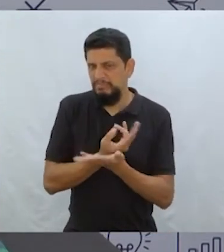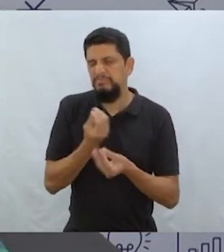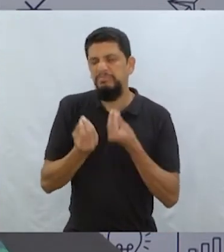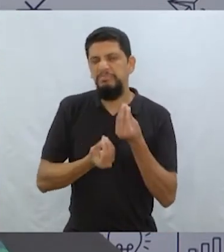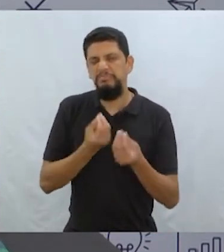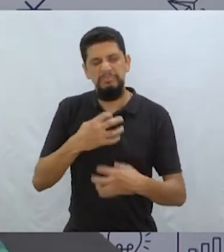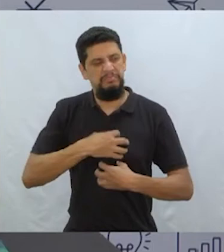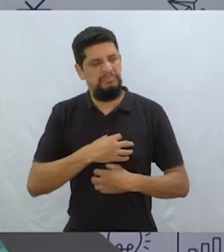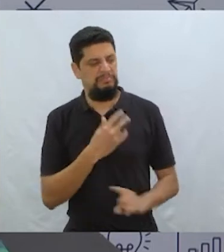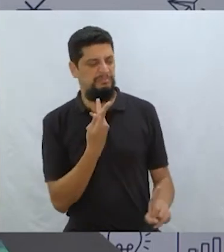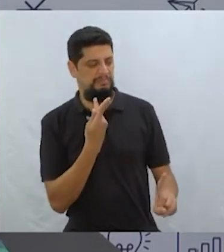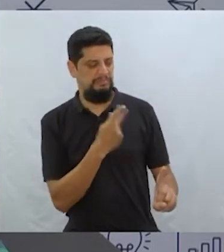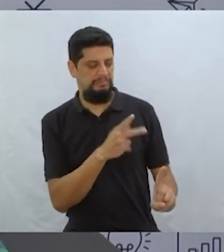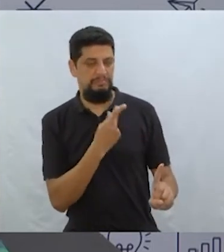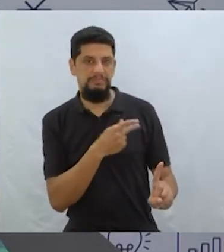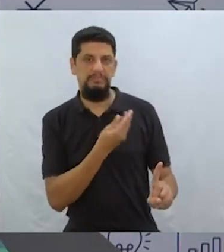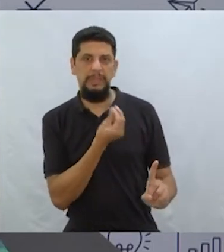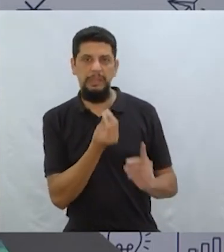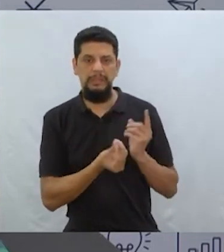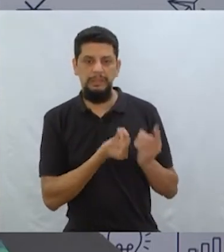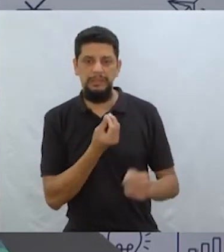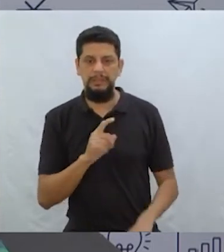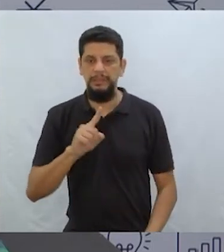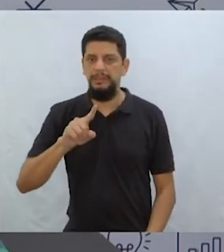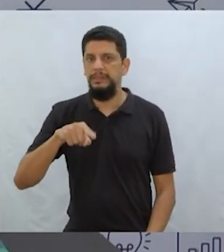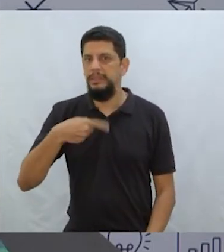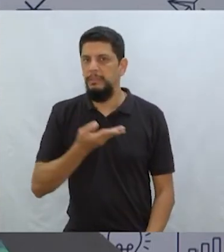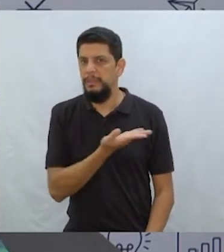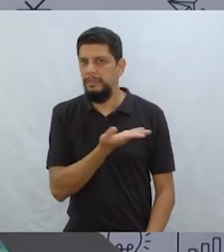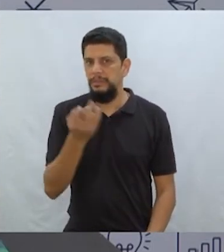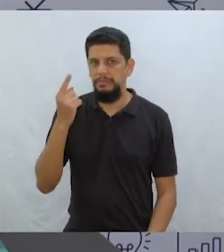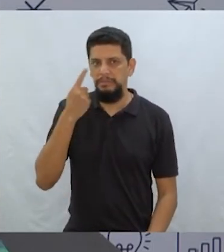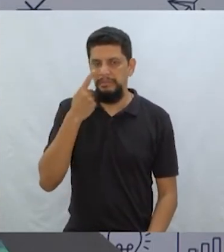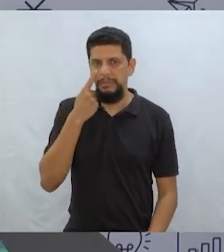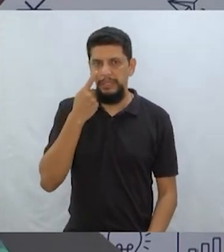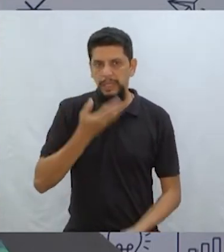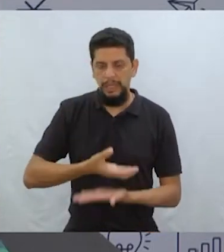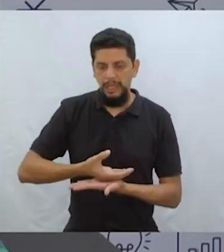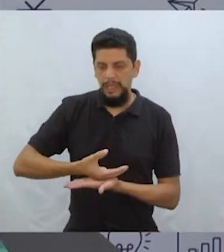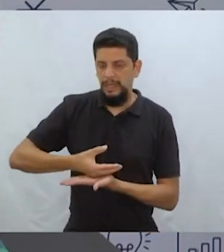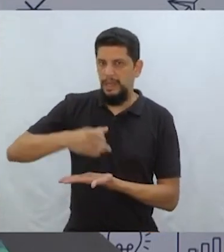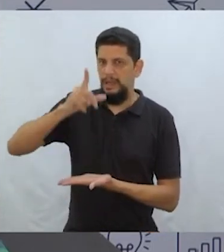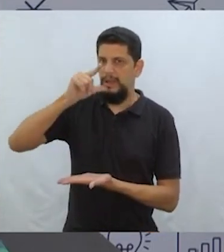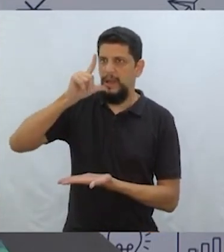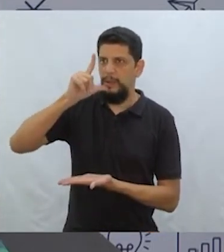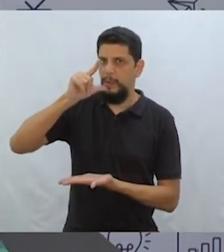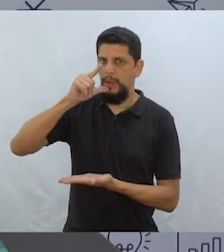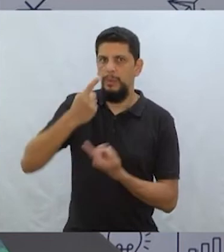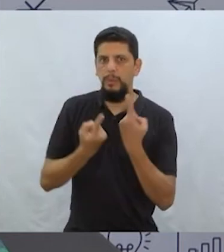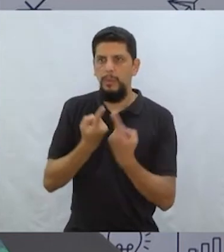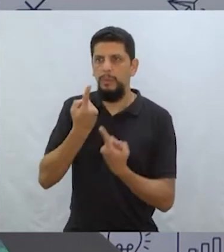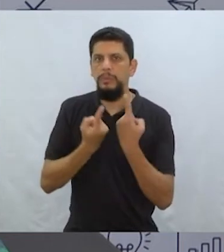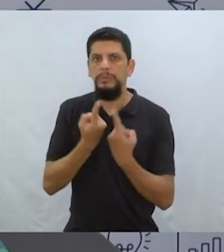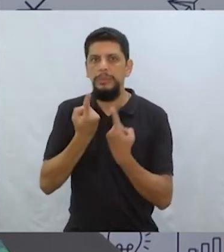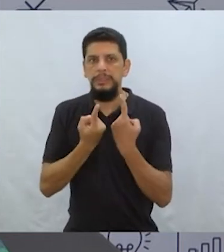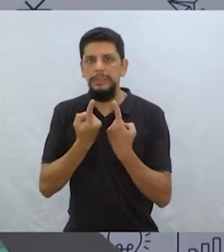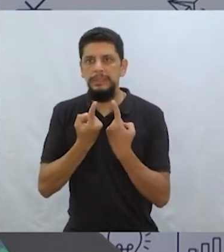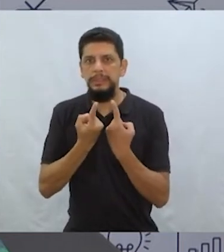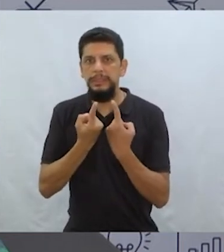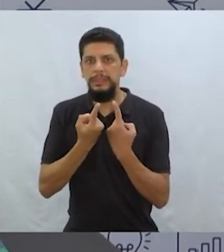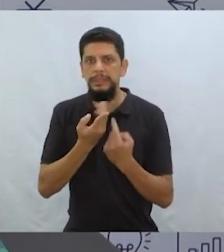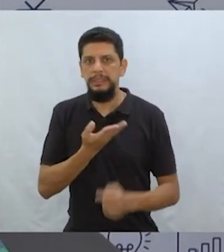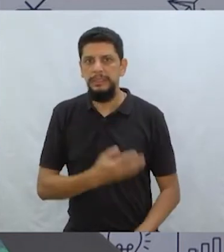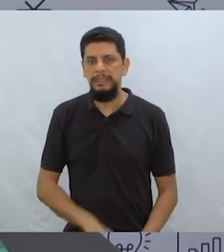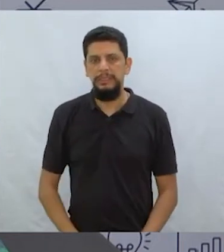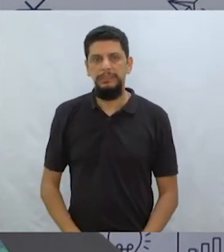bavor medes agiu errado depois que você já tivesse tomado a água do filtro qual seria